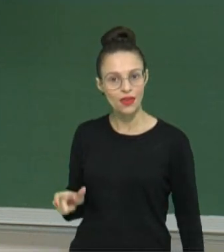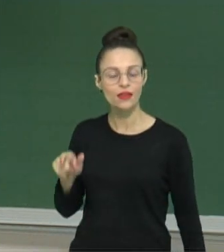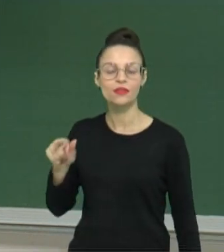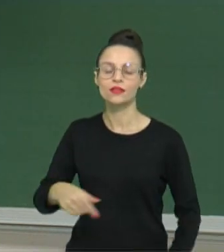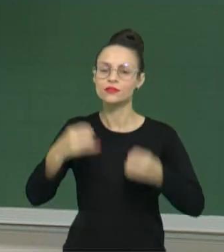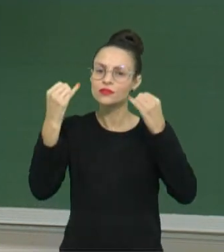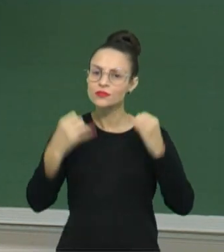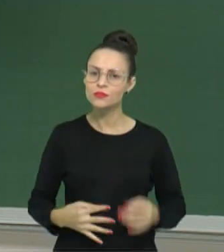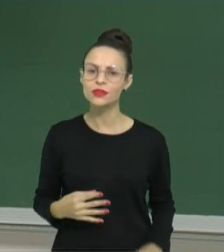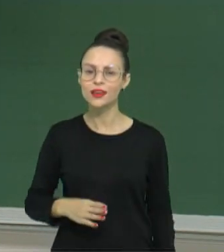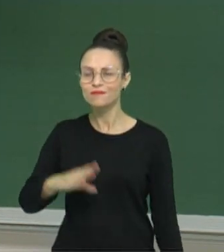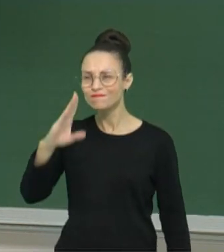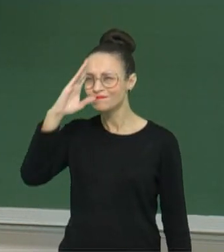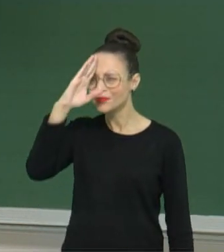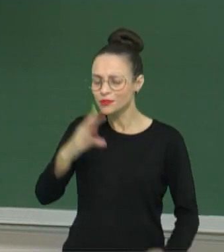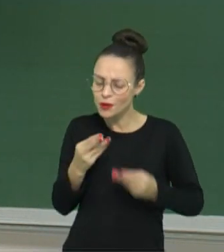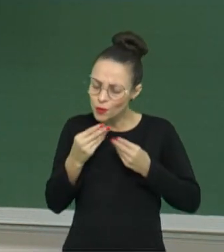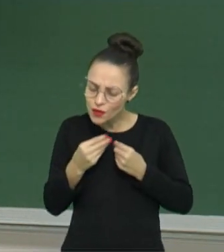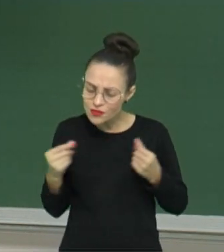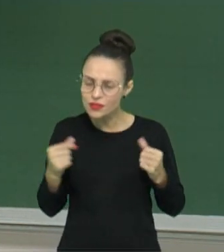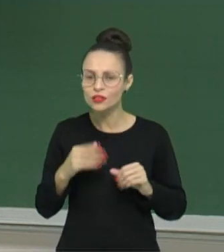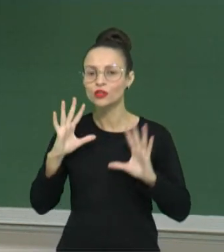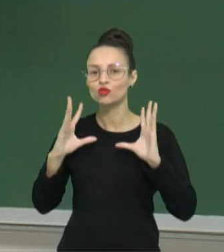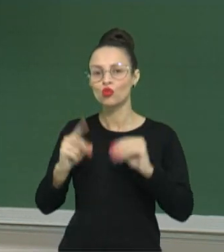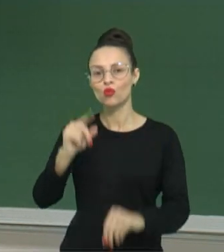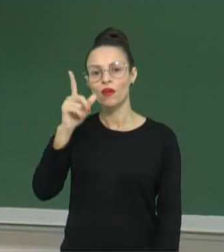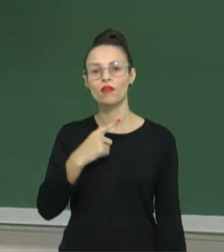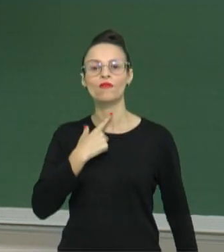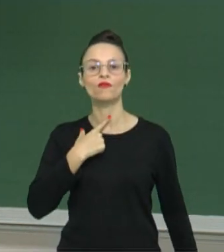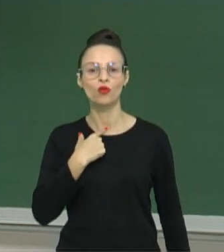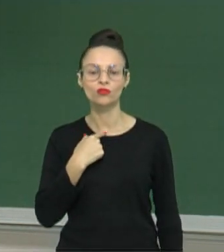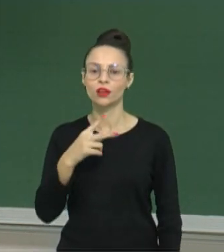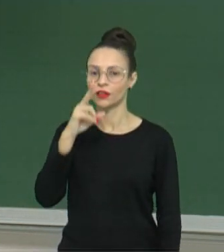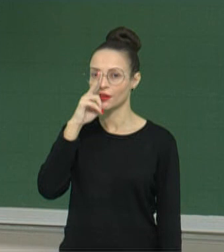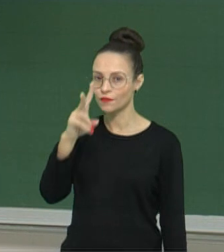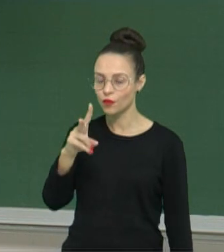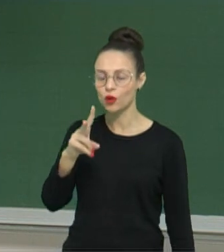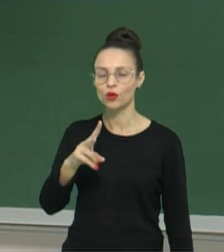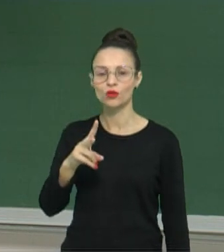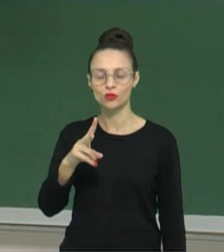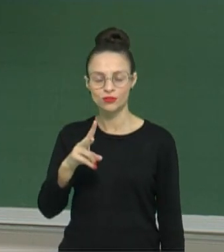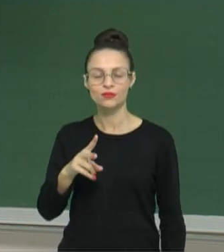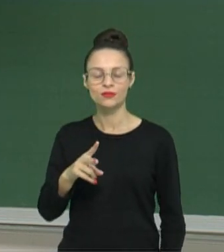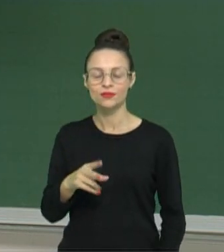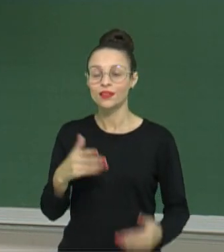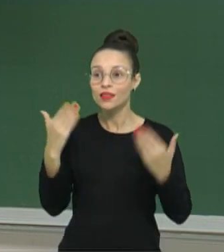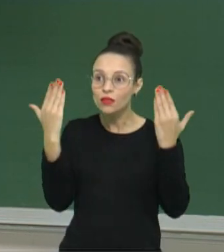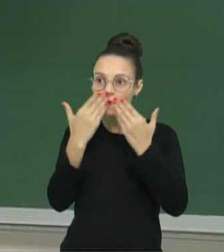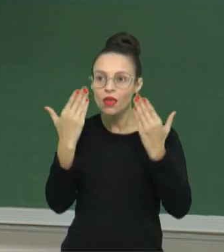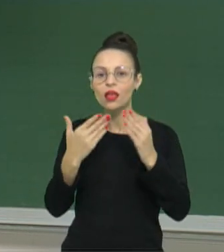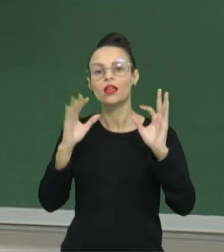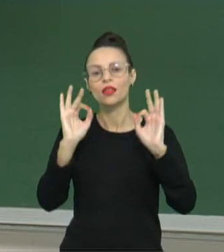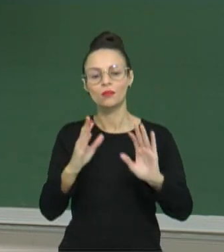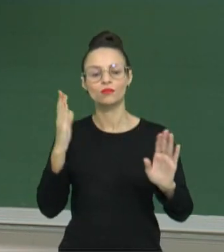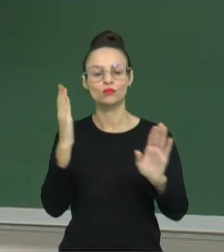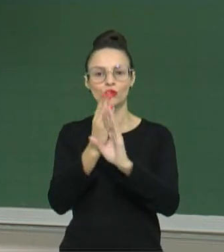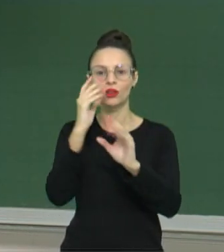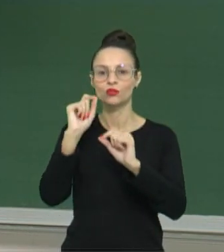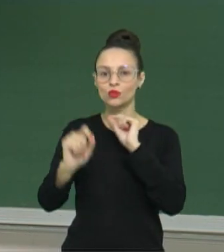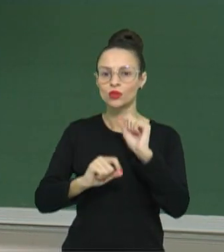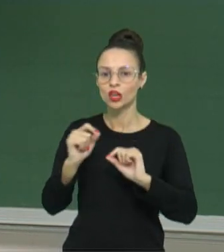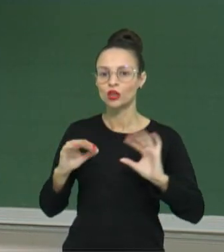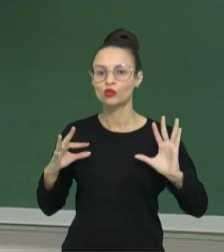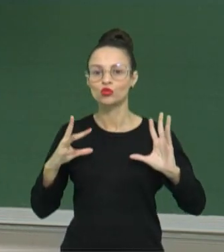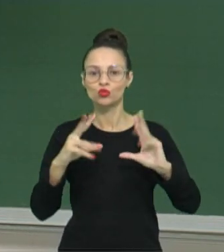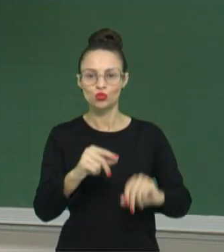de todas as coisas é a vontade. A vontade, força irracional e cega. E é por causa de que tudo